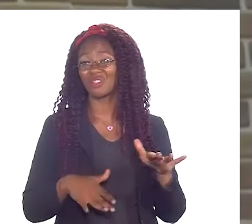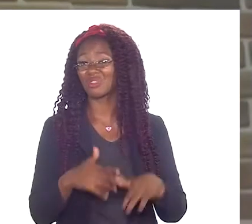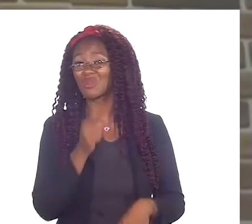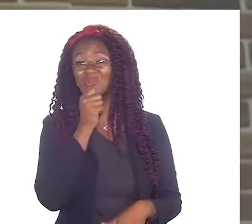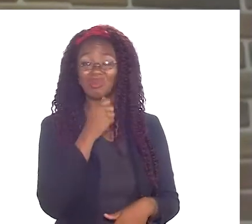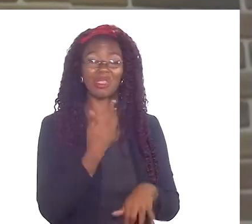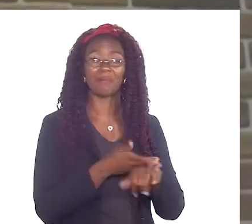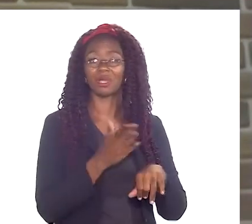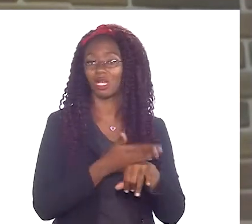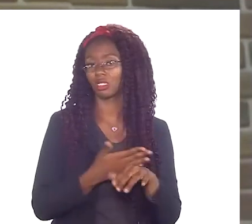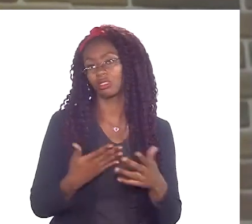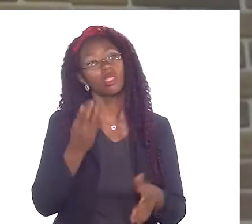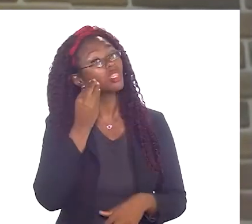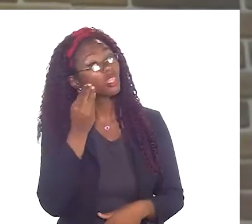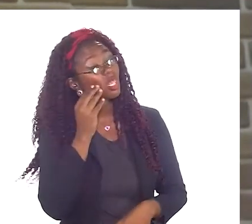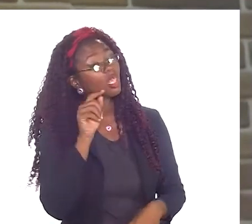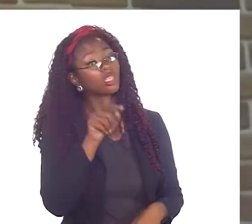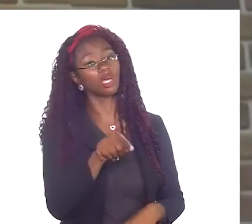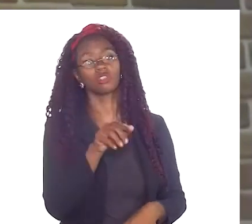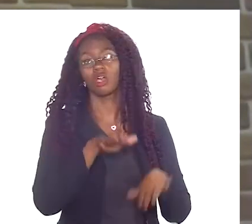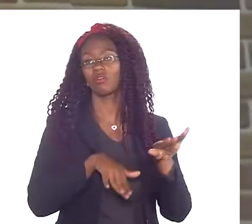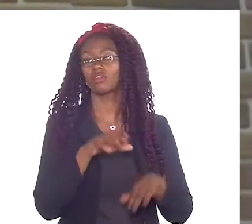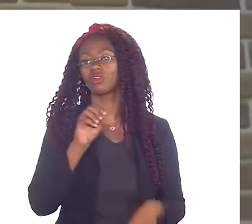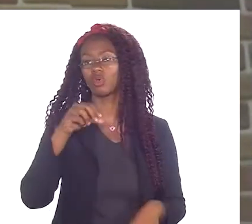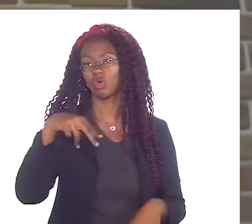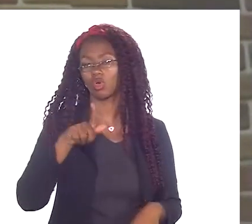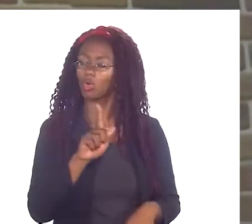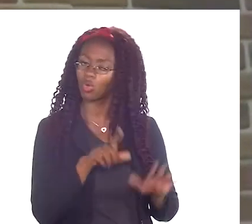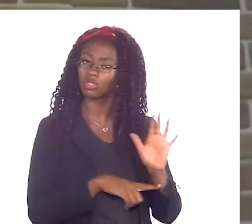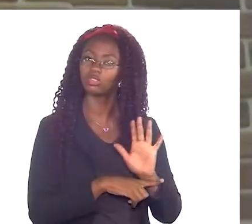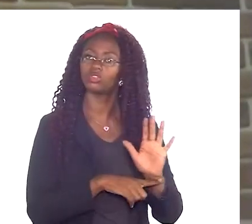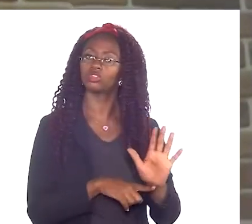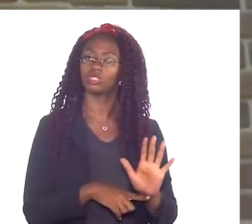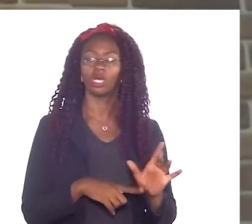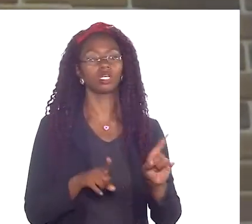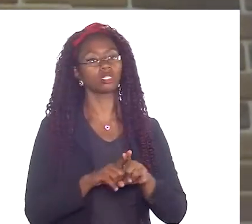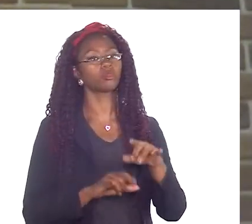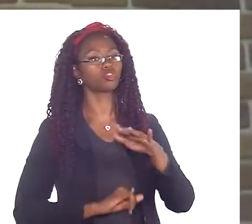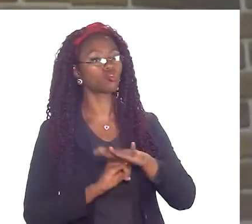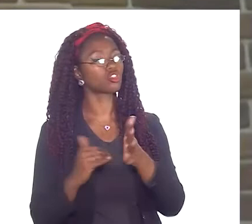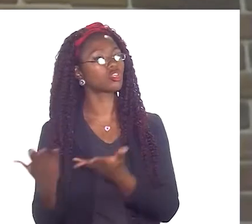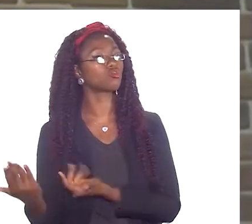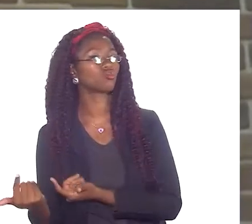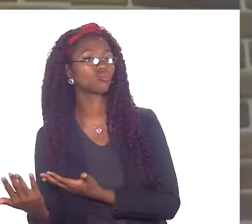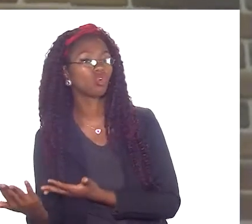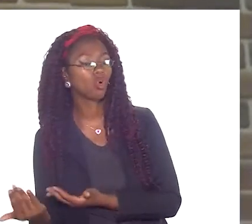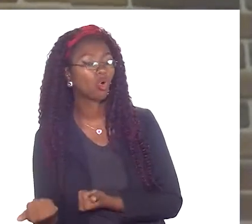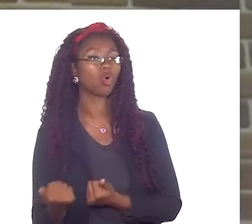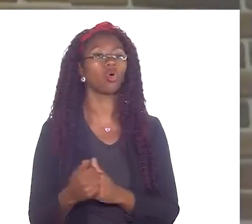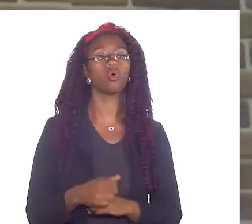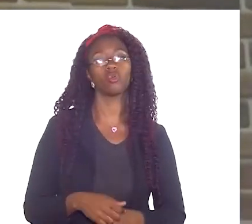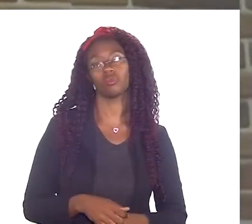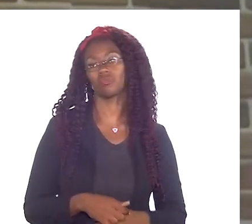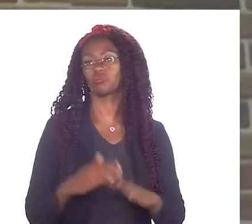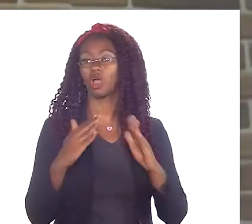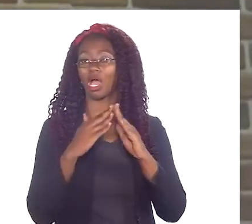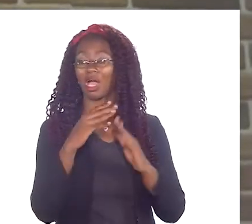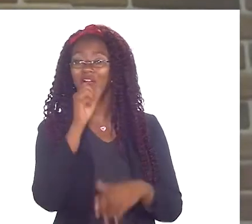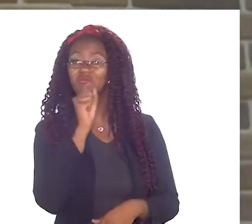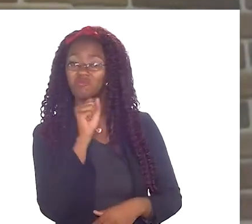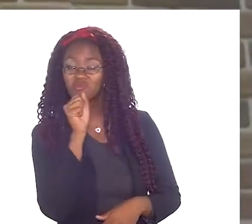colocou na prática. Então tenta fazer isso de repente com uma ONG, com uma instituição de jovens, com